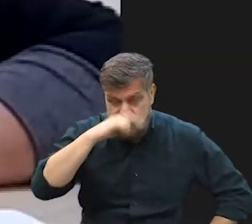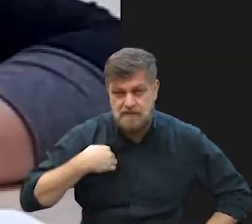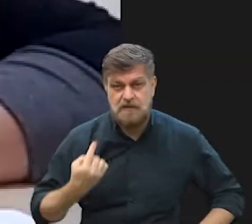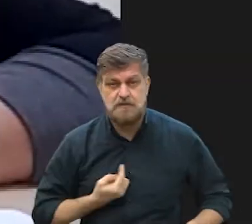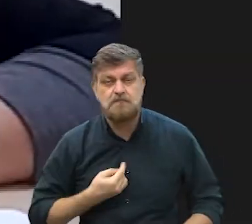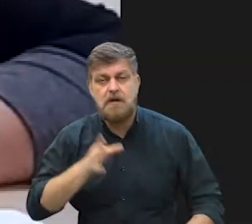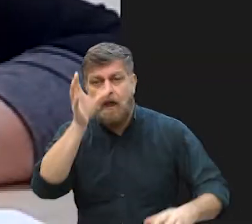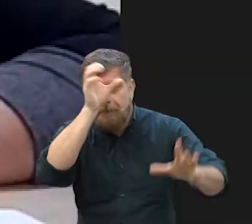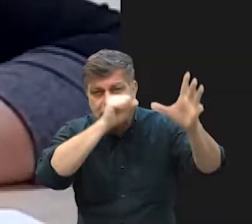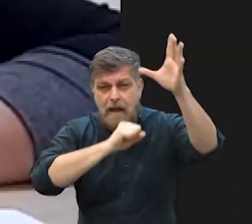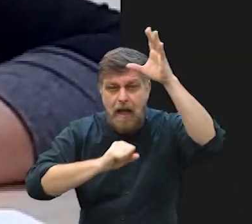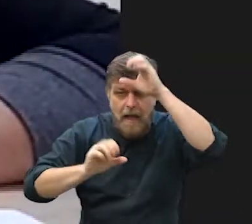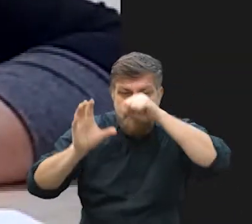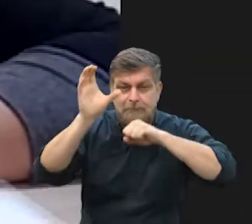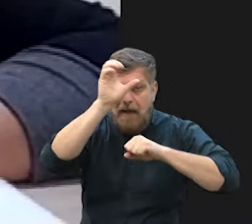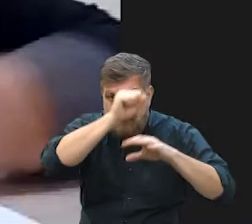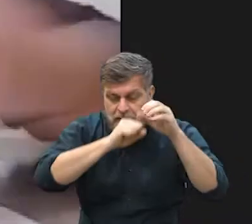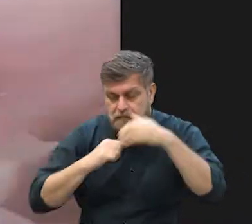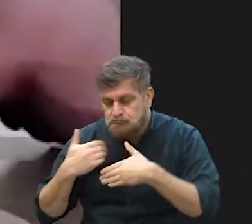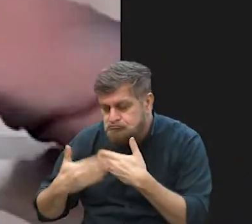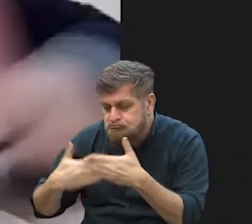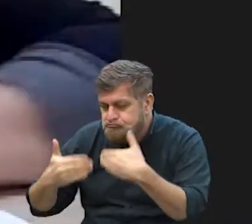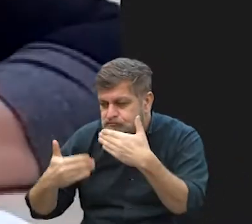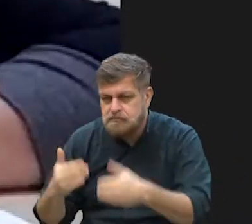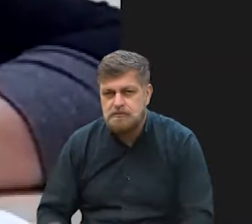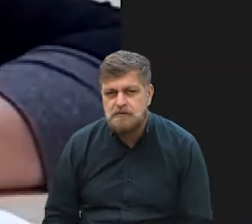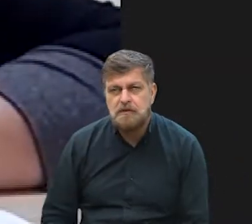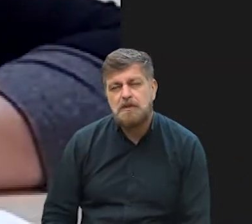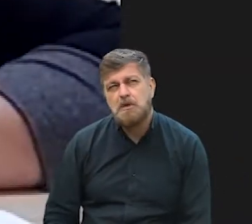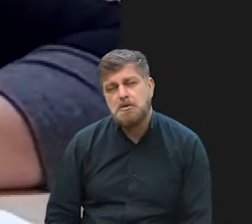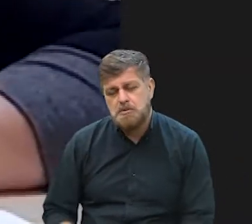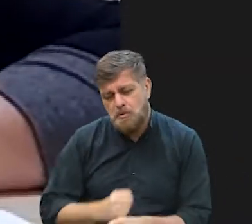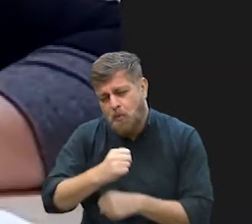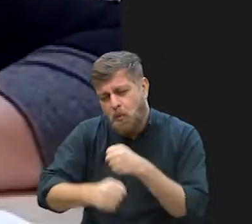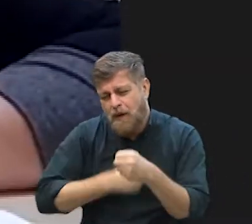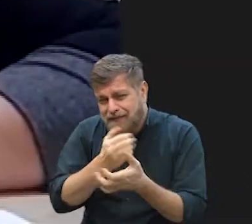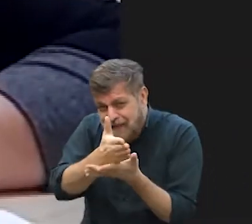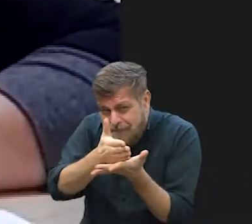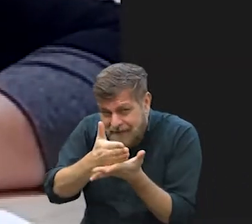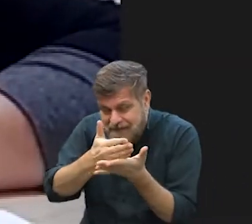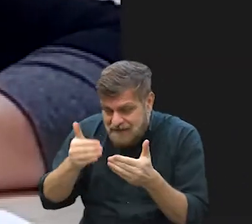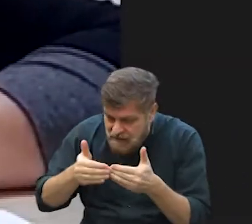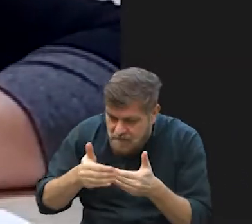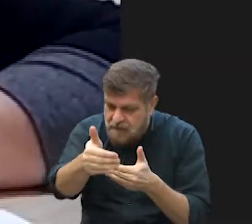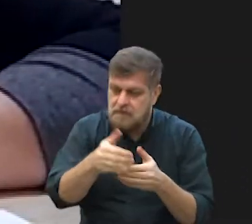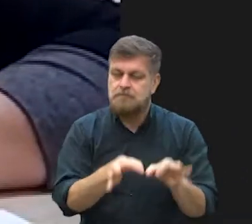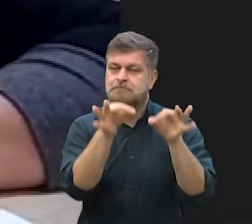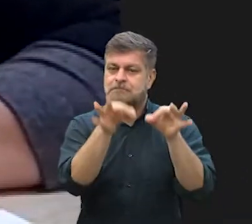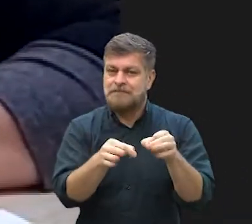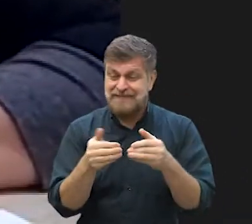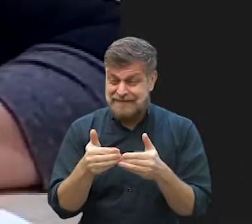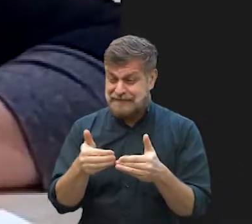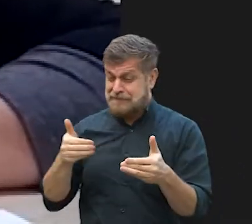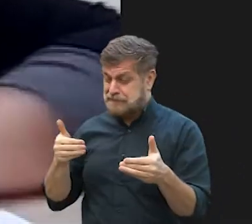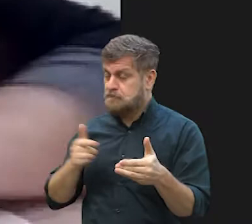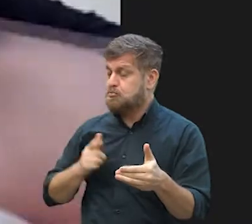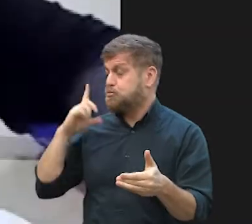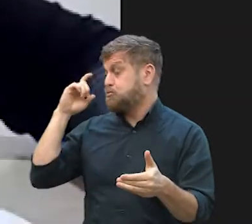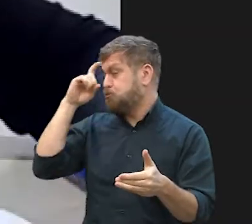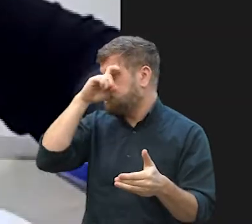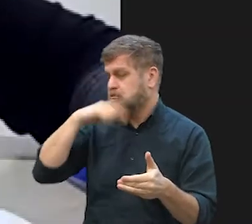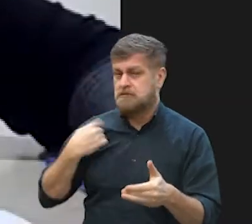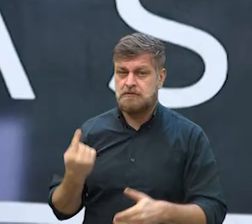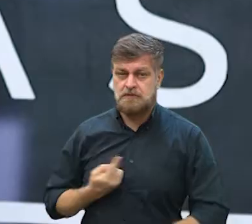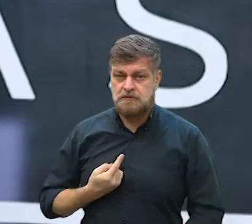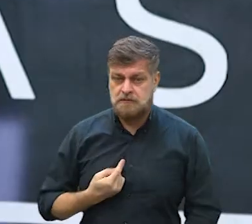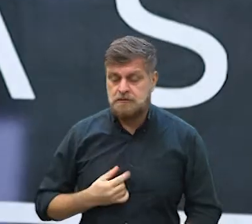foi aprendendo, e aí do meio do ano para frente que correu tudo certo, mas no início foi bem difícil para